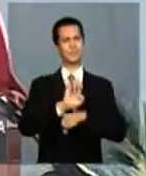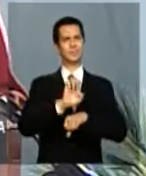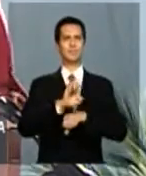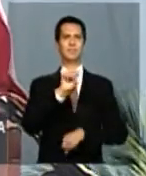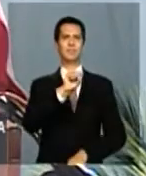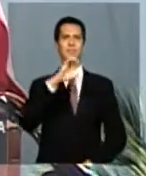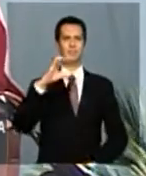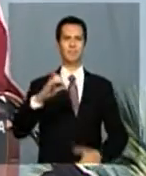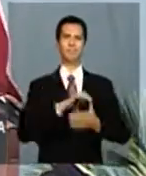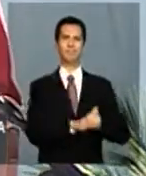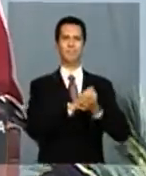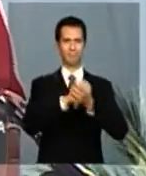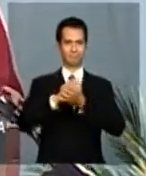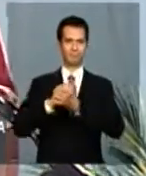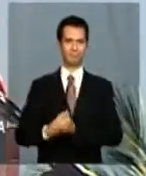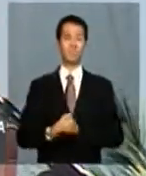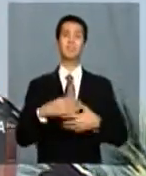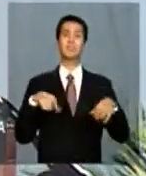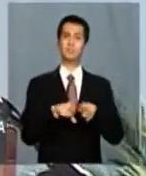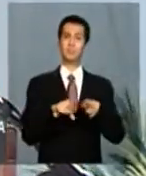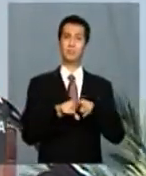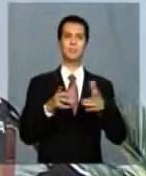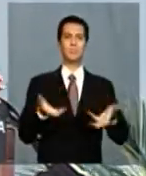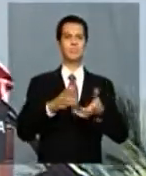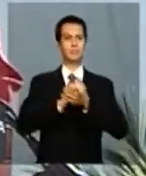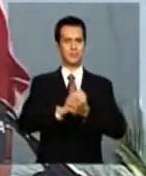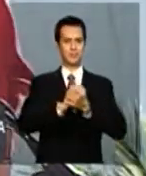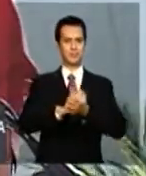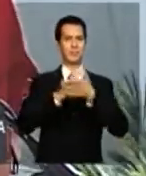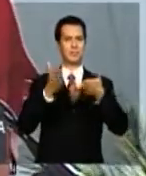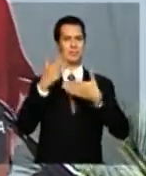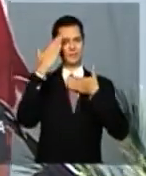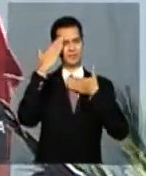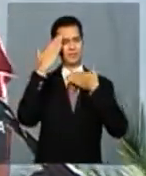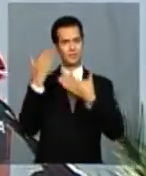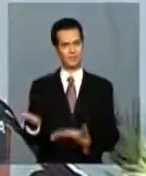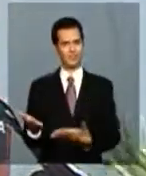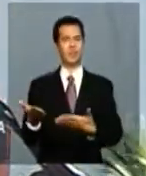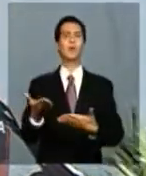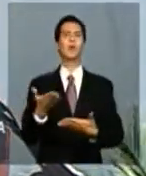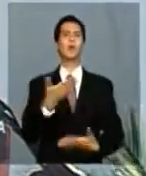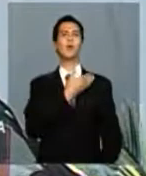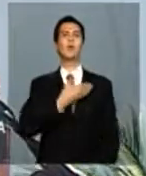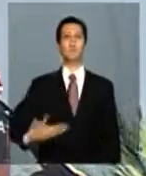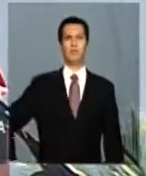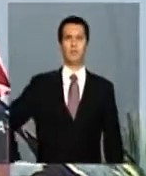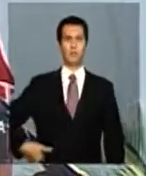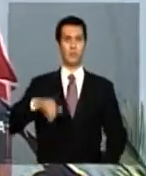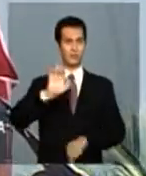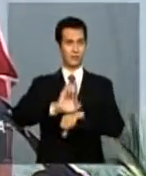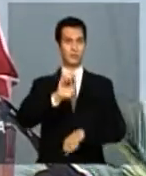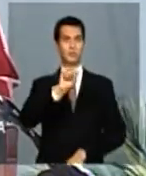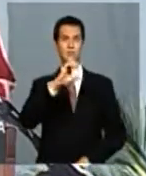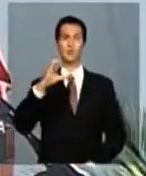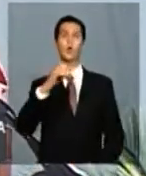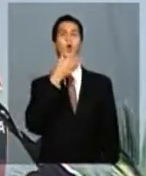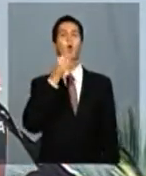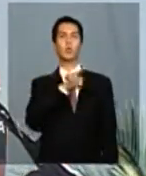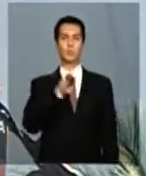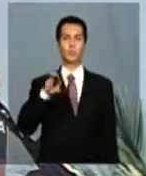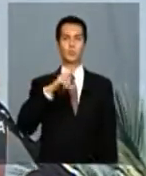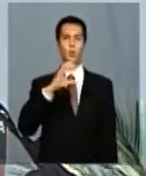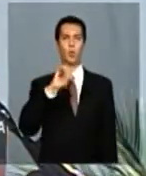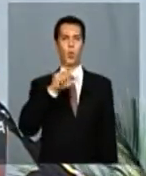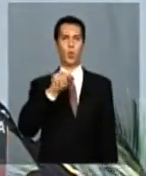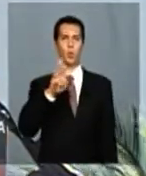e agradecer as palavras do nosso querido governador de Santa Catarina, Raimundo